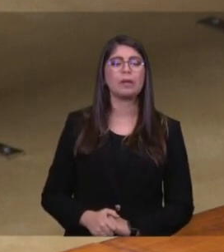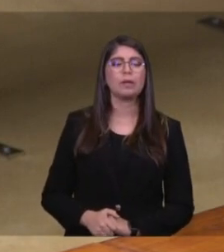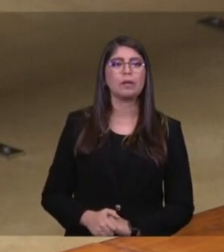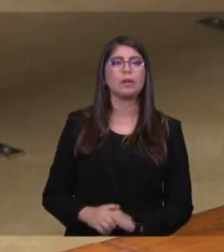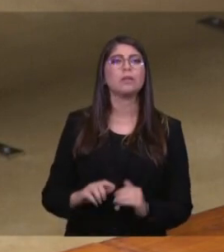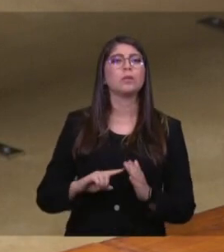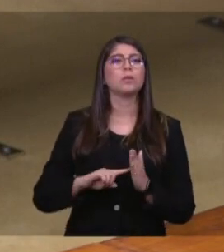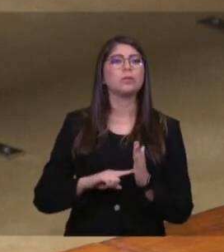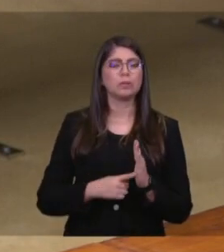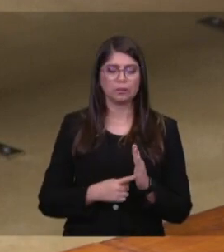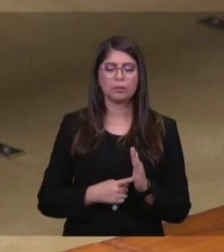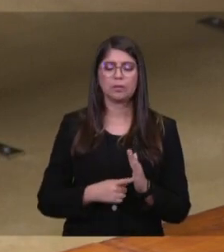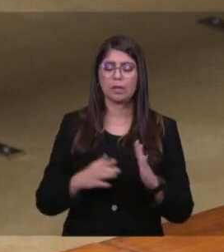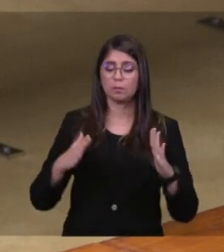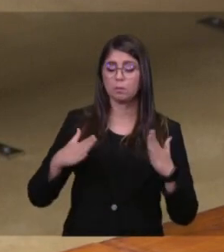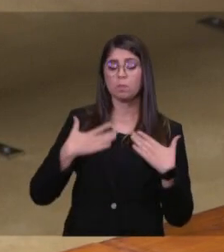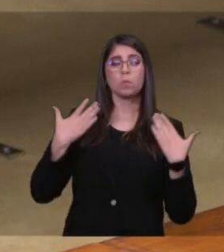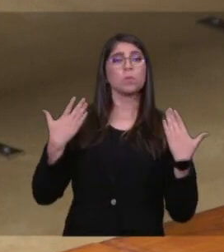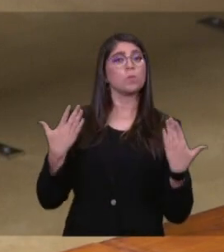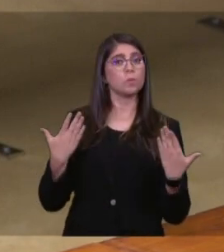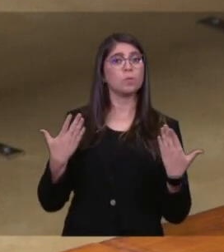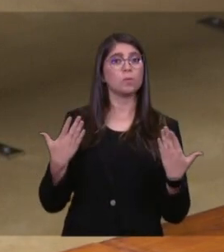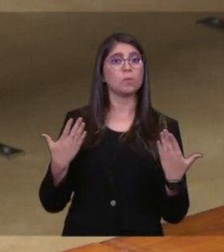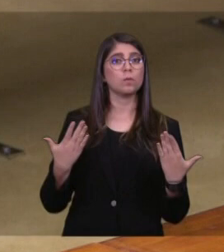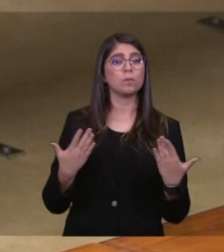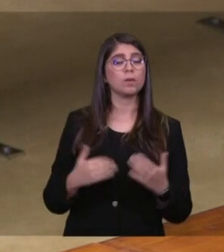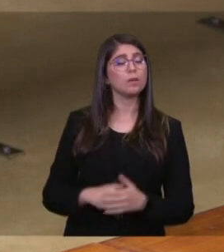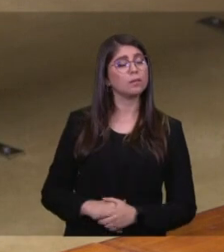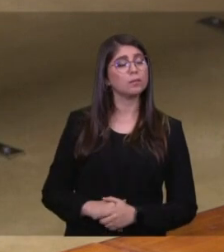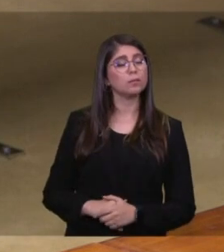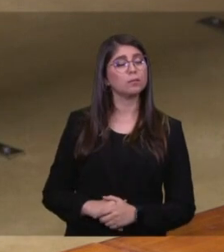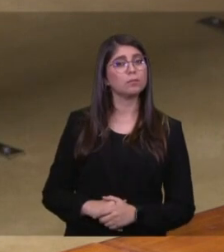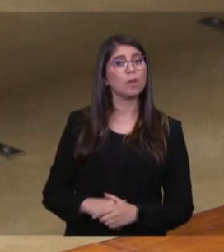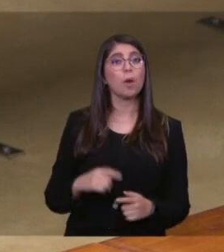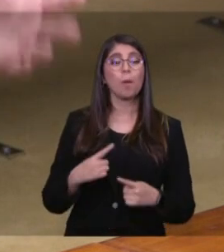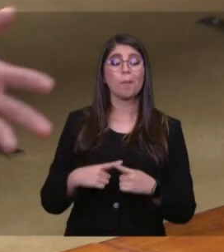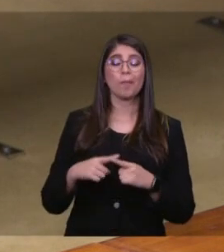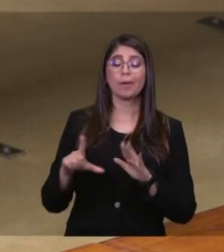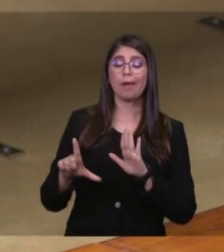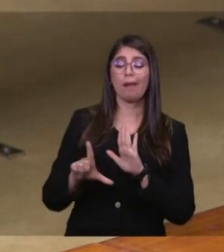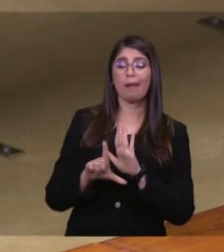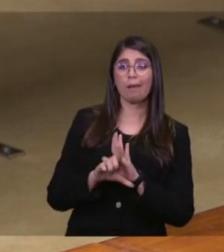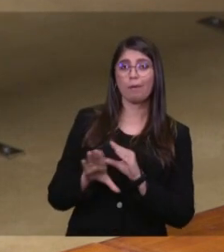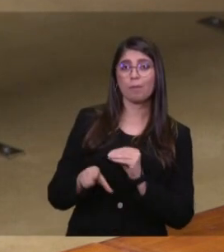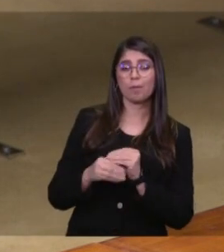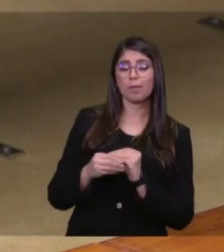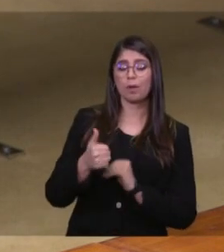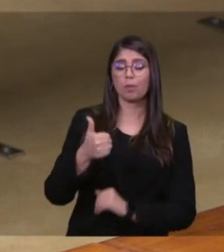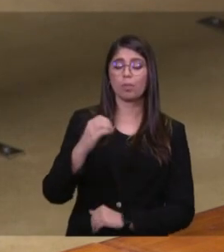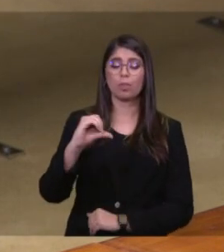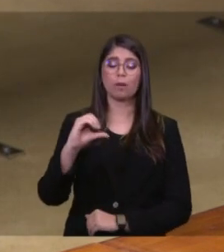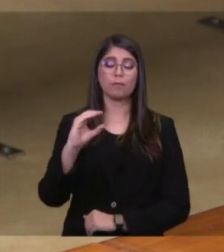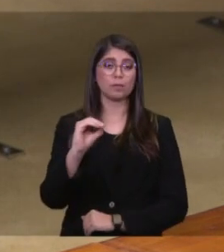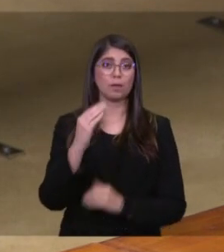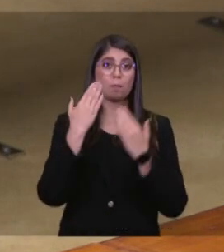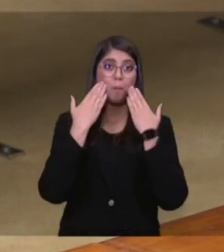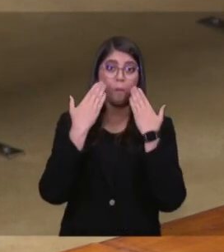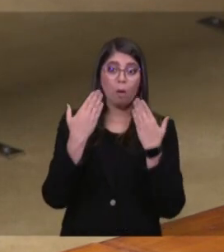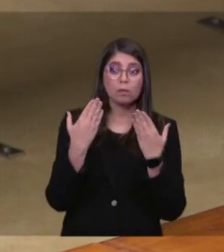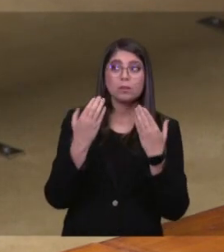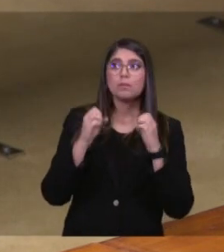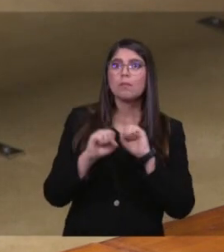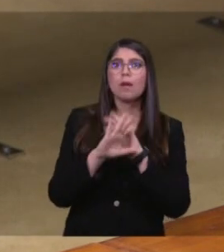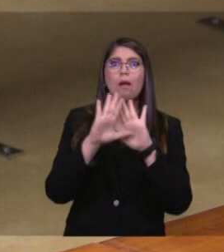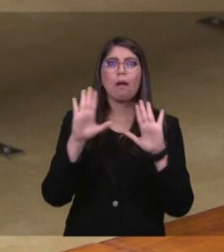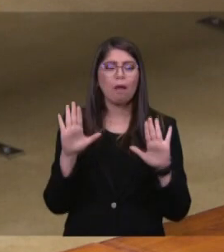viu surpreso quando a Lei Complementar 190, ao trazer expressamente